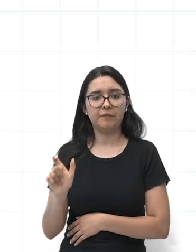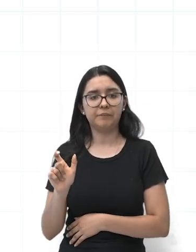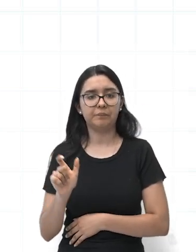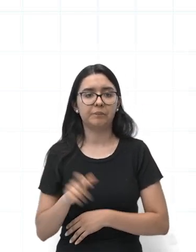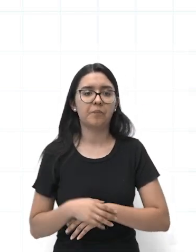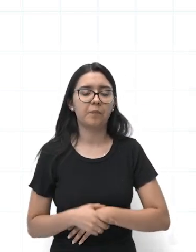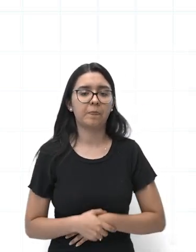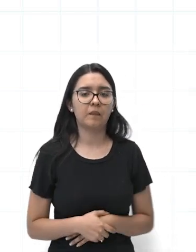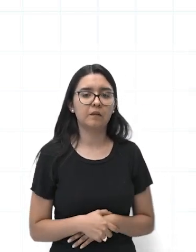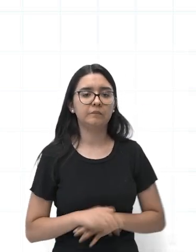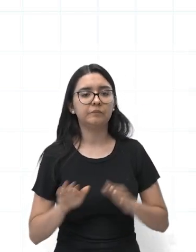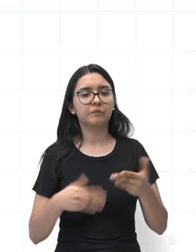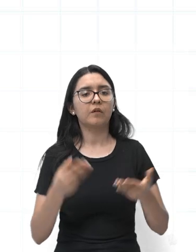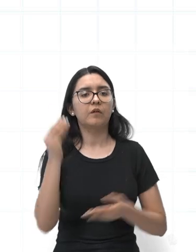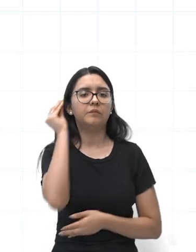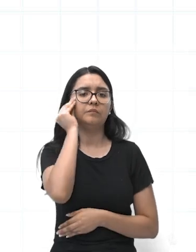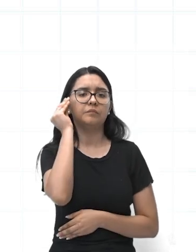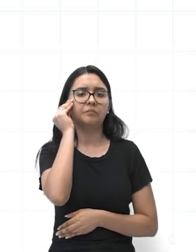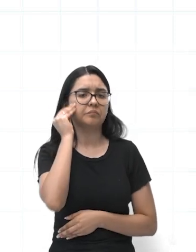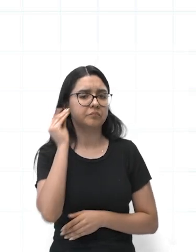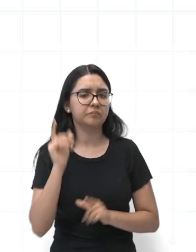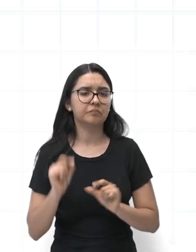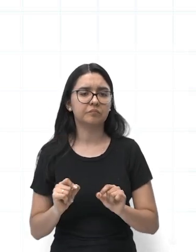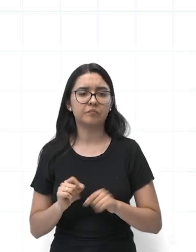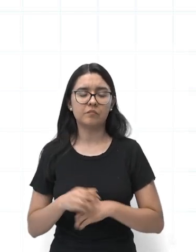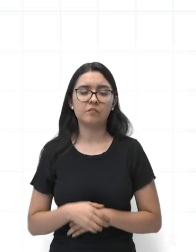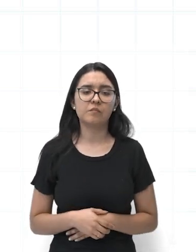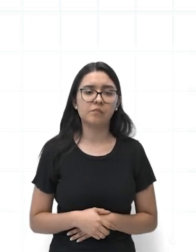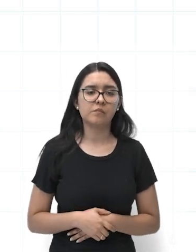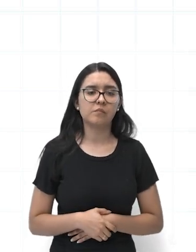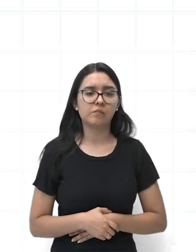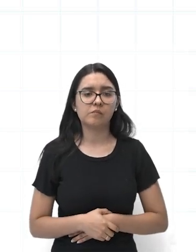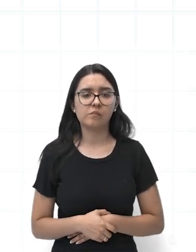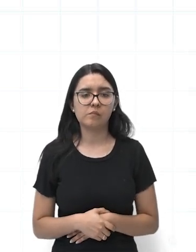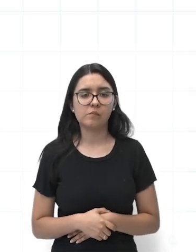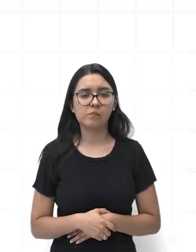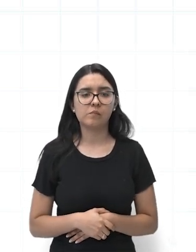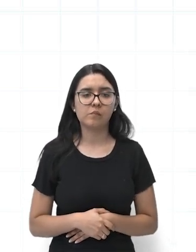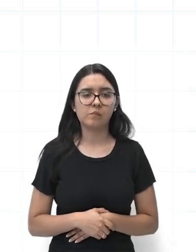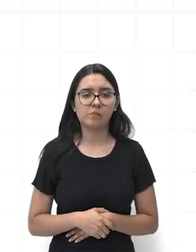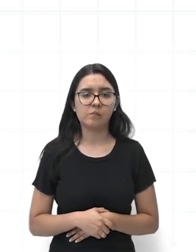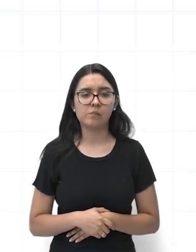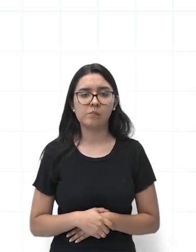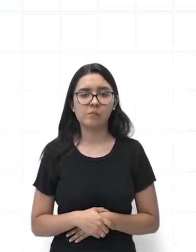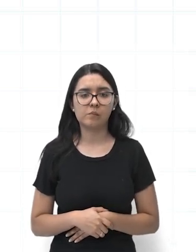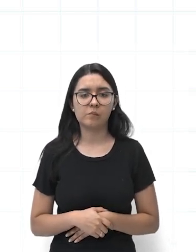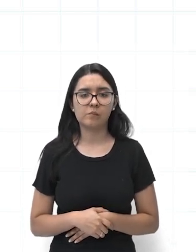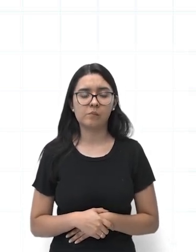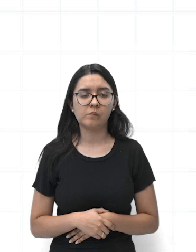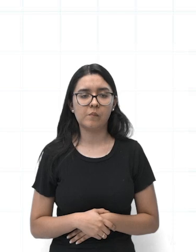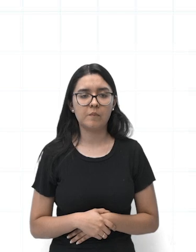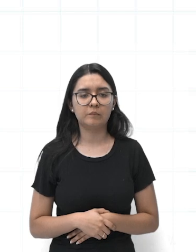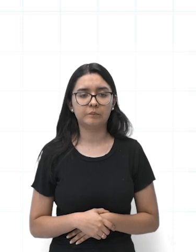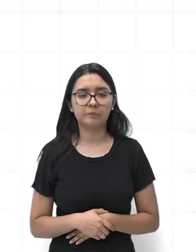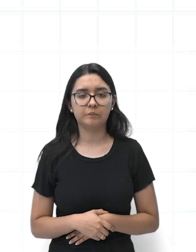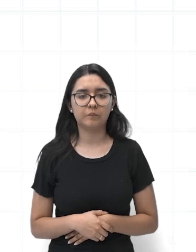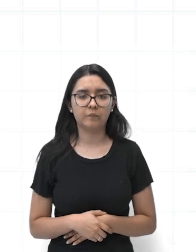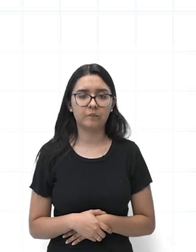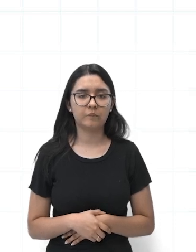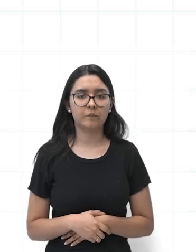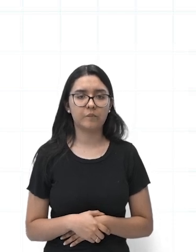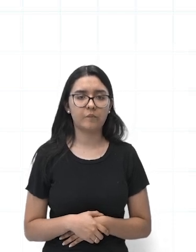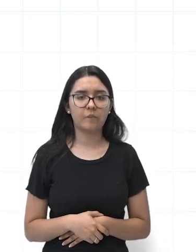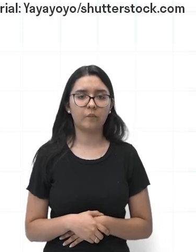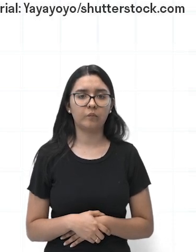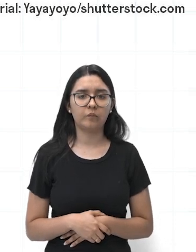E vamos ver o que tem ali junto com breakfast que tem na resposta. Vamos ver então.